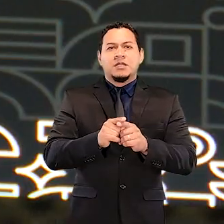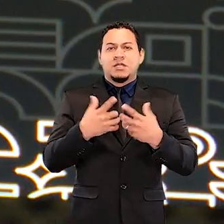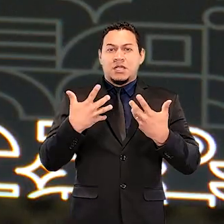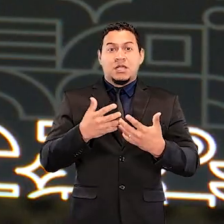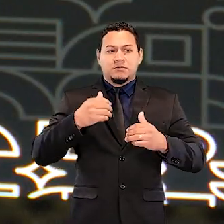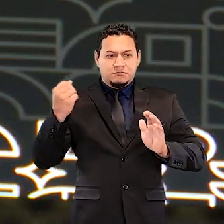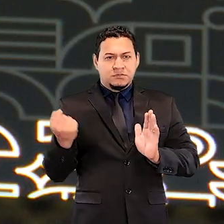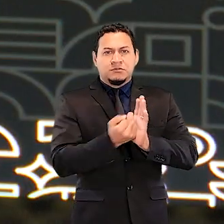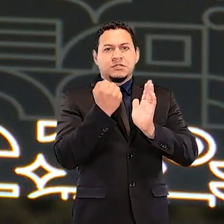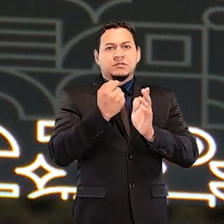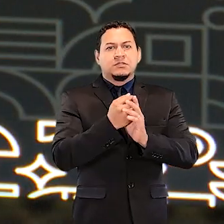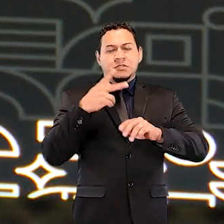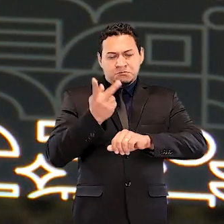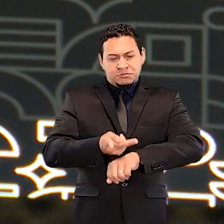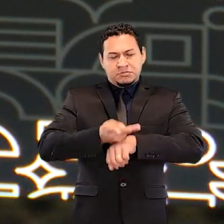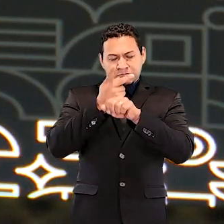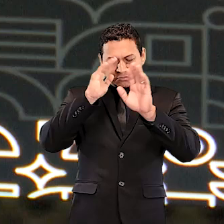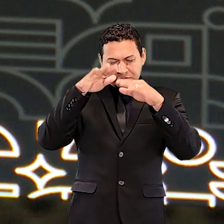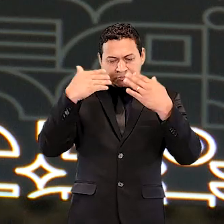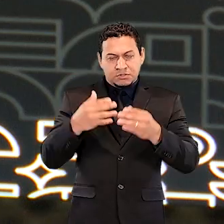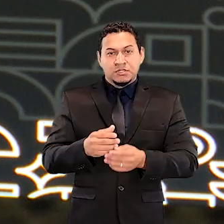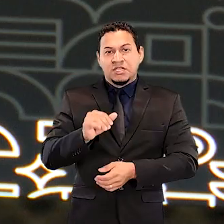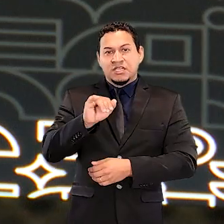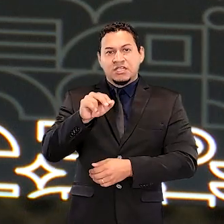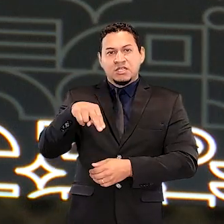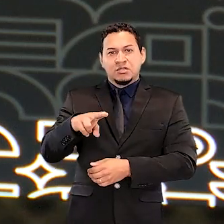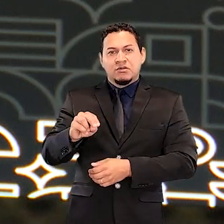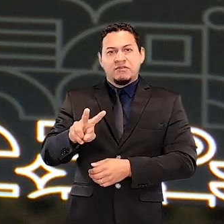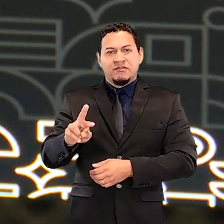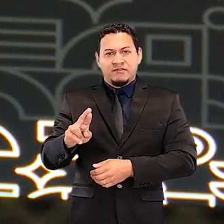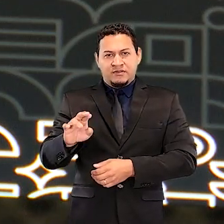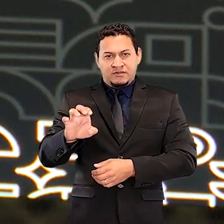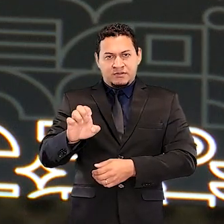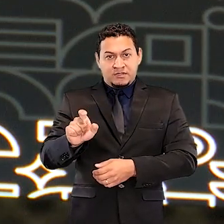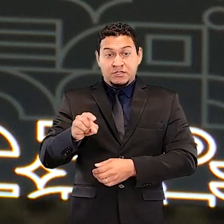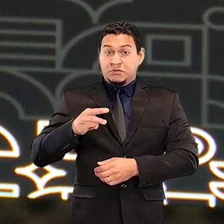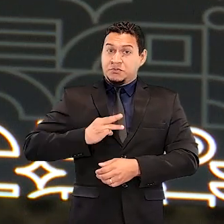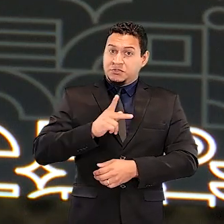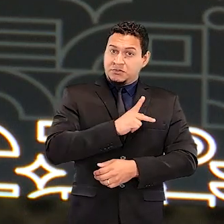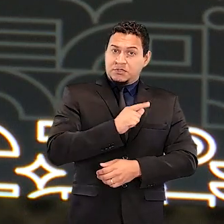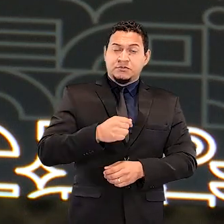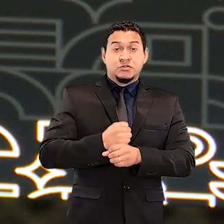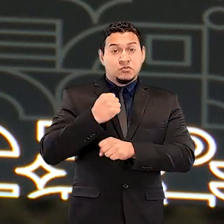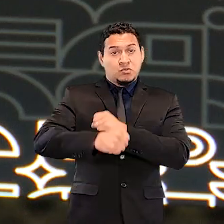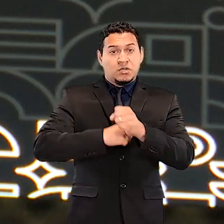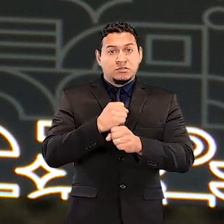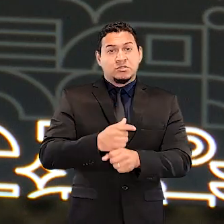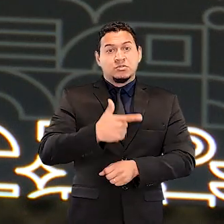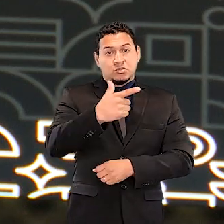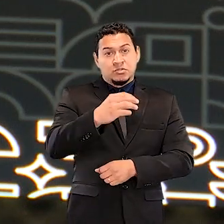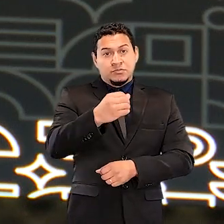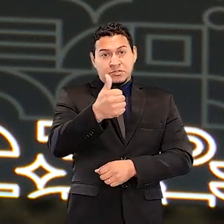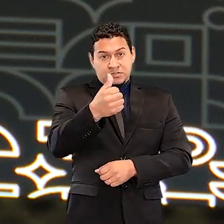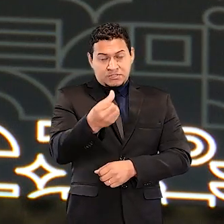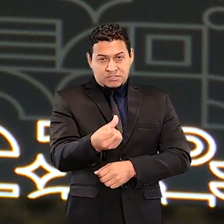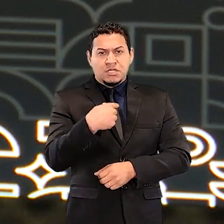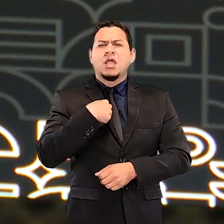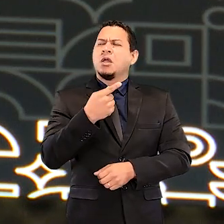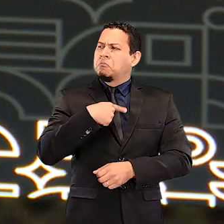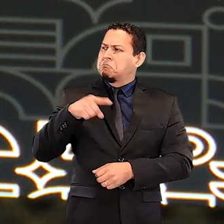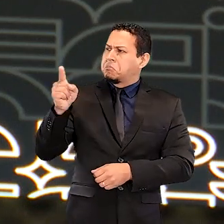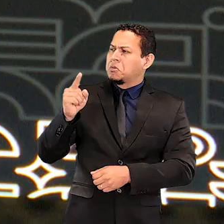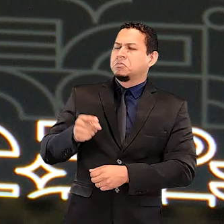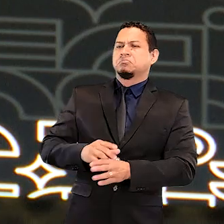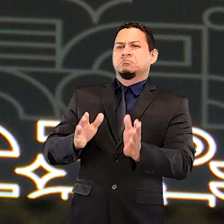recebeu, além da menção honrosa do Inovare, na categoria Ministério Público, no ano de 2016. Eu estive lá